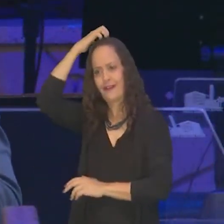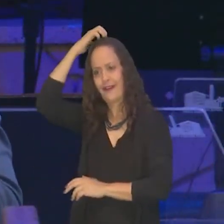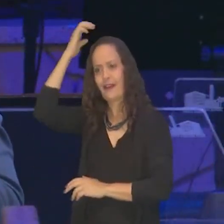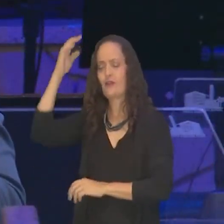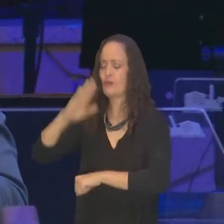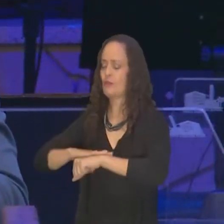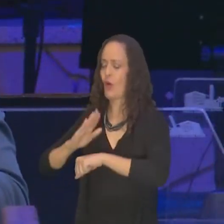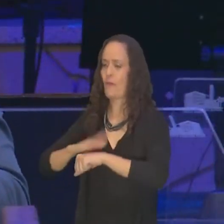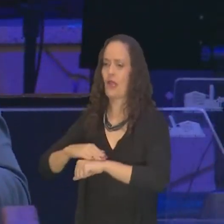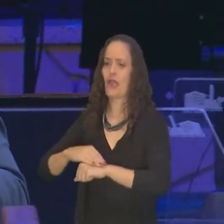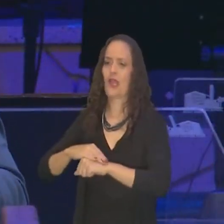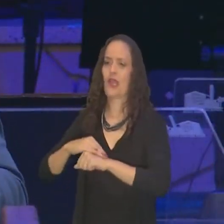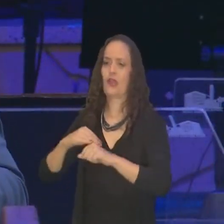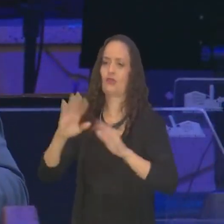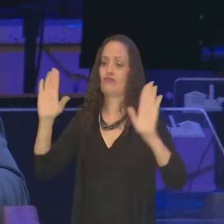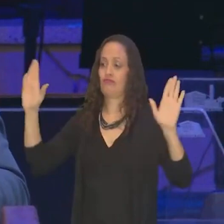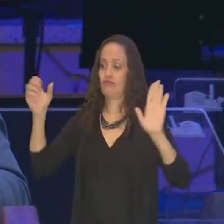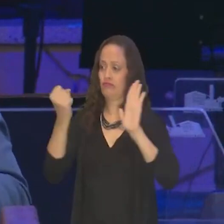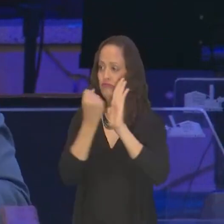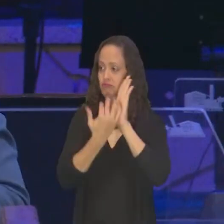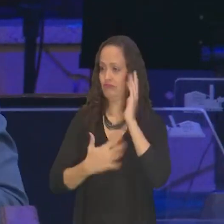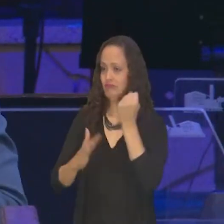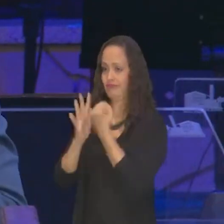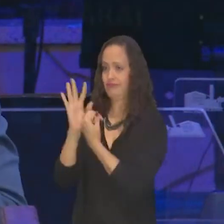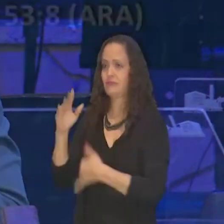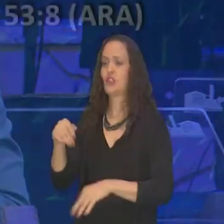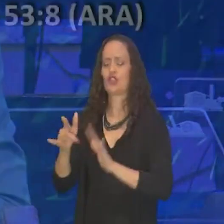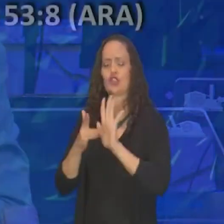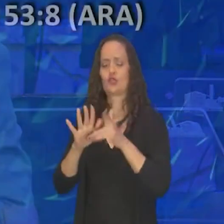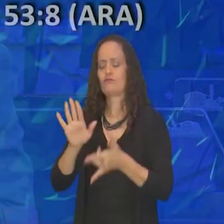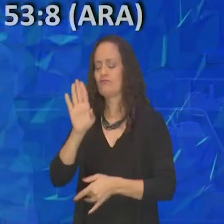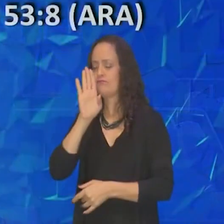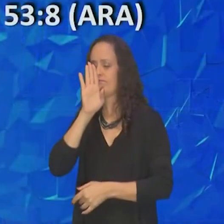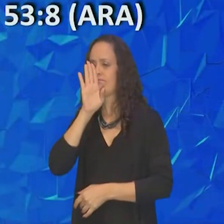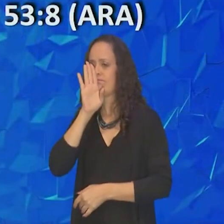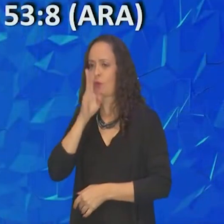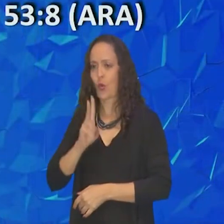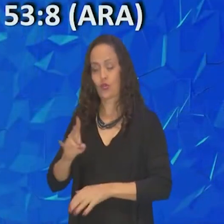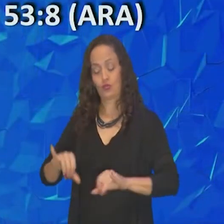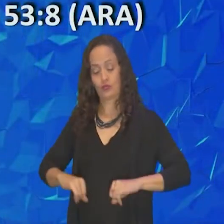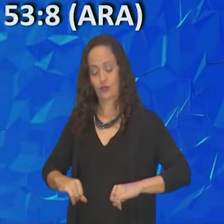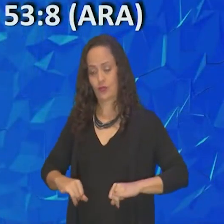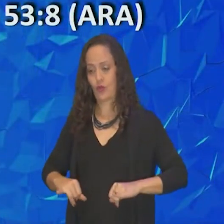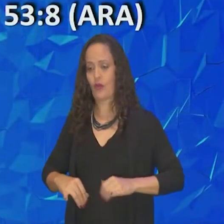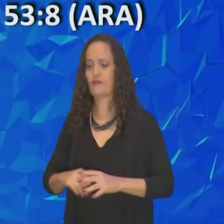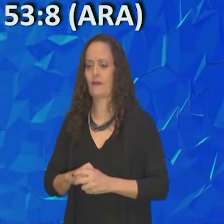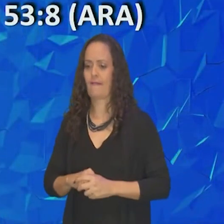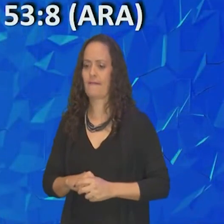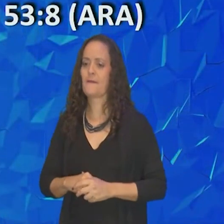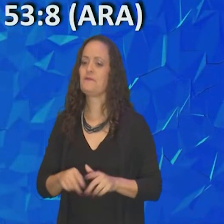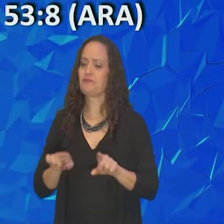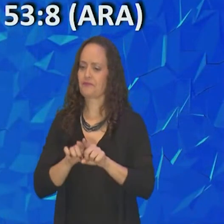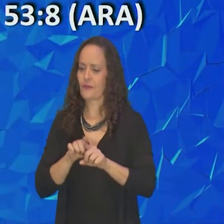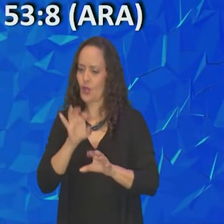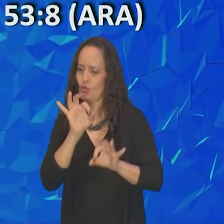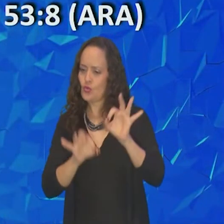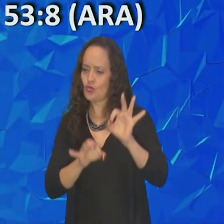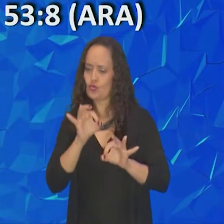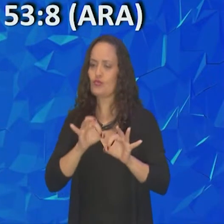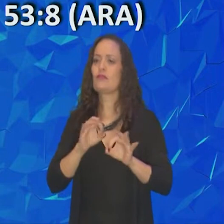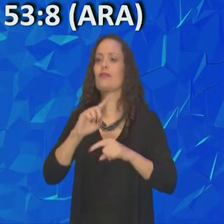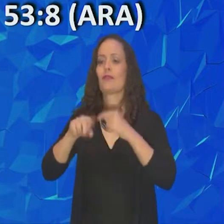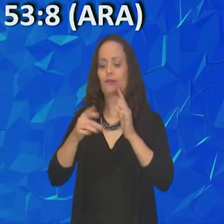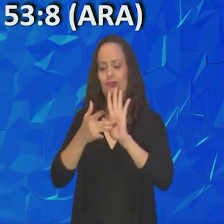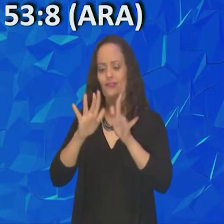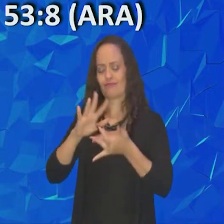crucificação, em que ele não abre a sua boca. E continue o texto. Por juízo opressor foi arrebatado, e